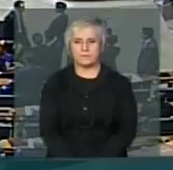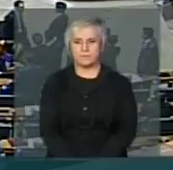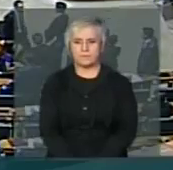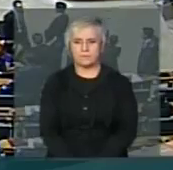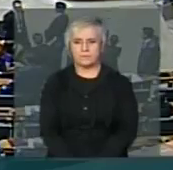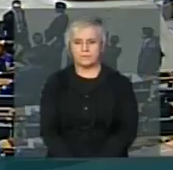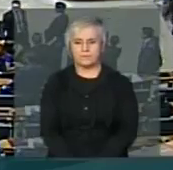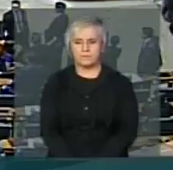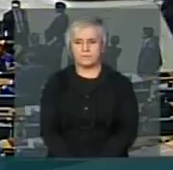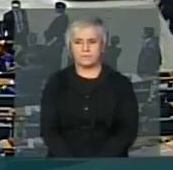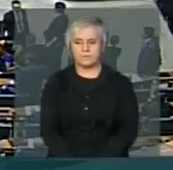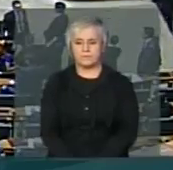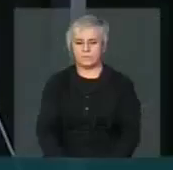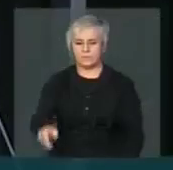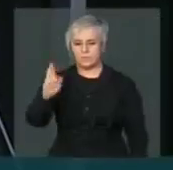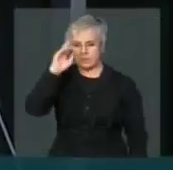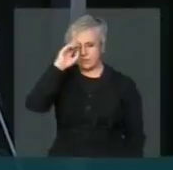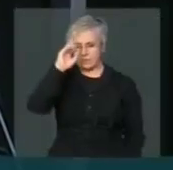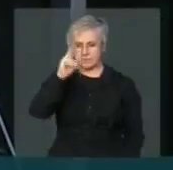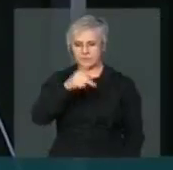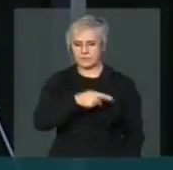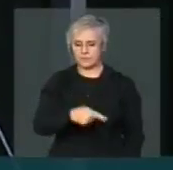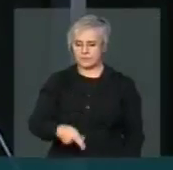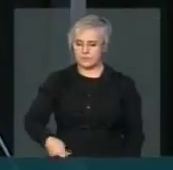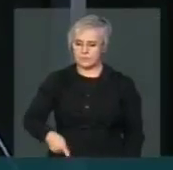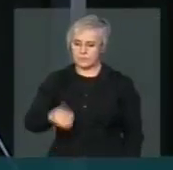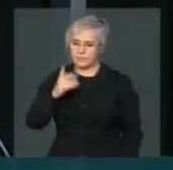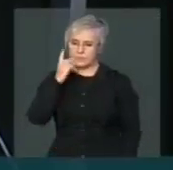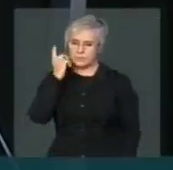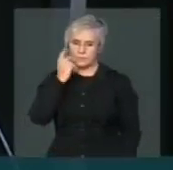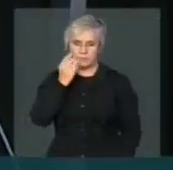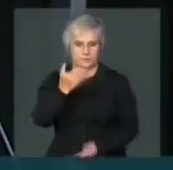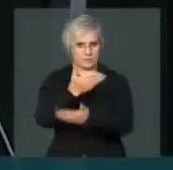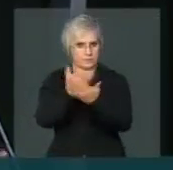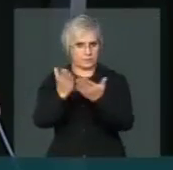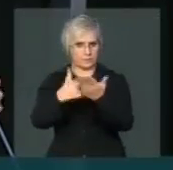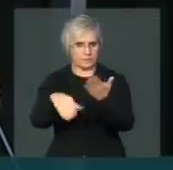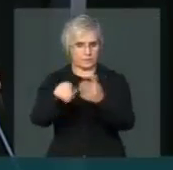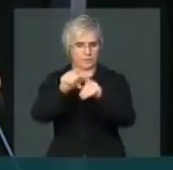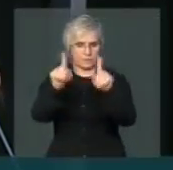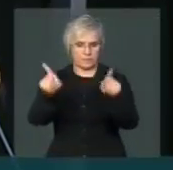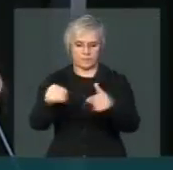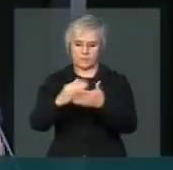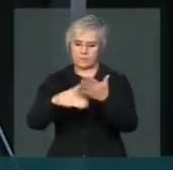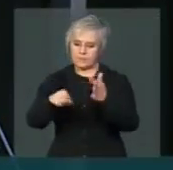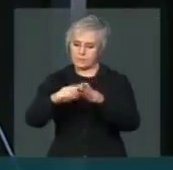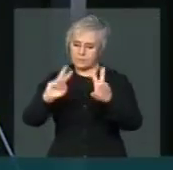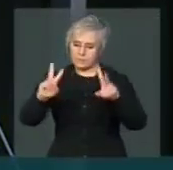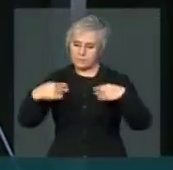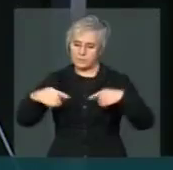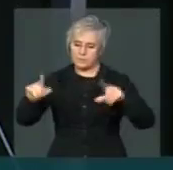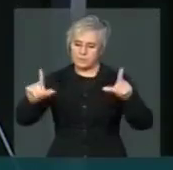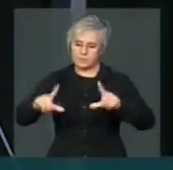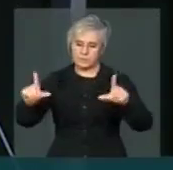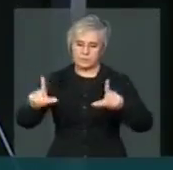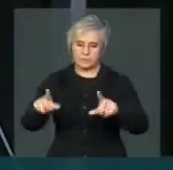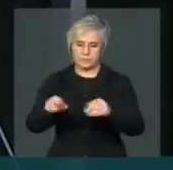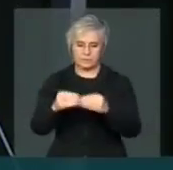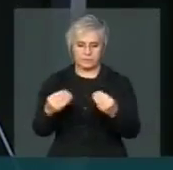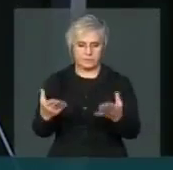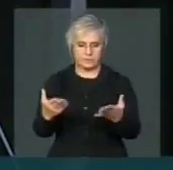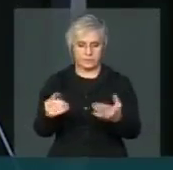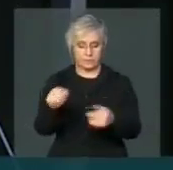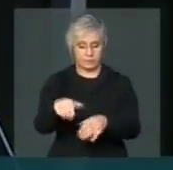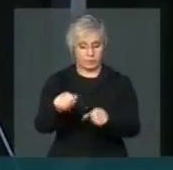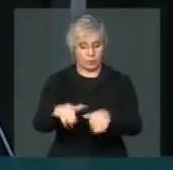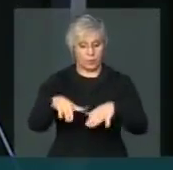Alô. Obrigado. Senhor presidente, senhoras e senhores parlamentares, servidores, todos que acompanham esta sessão, o parlamento tem que